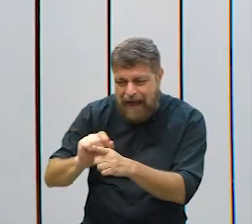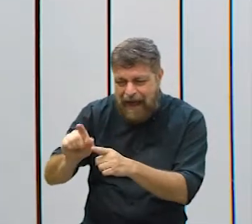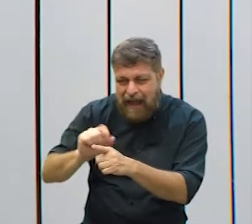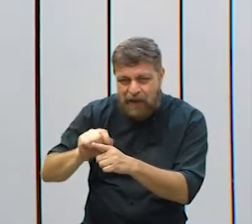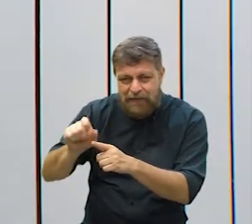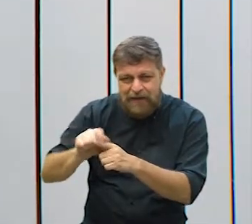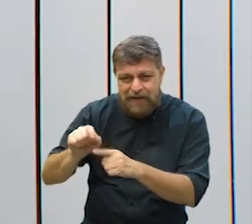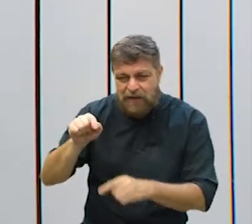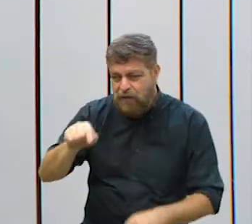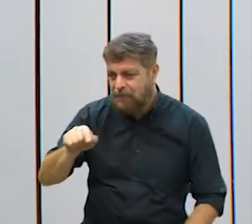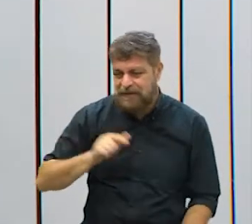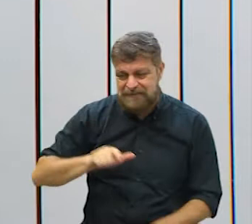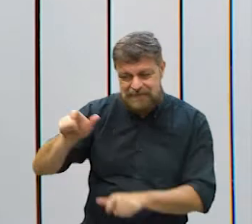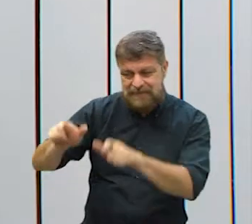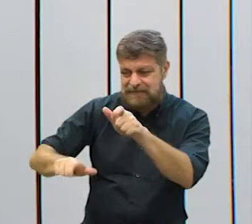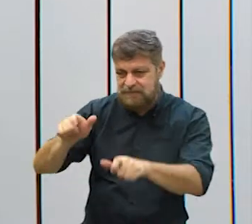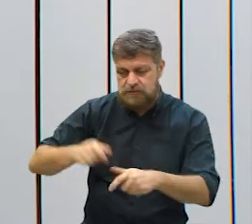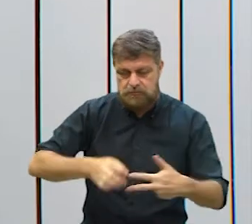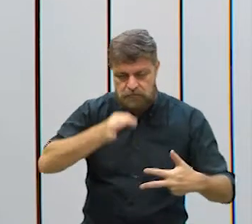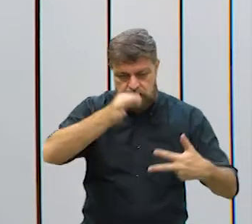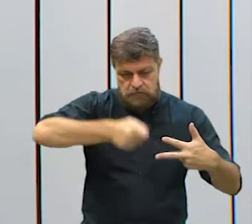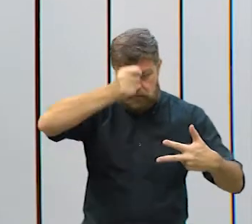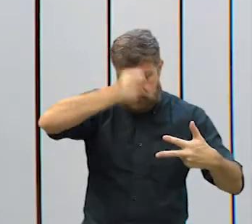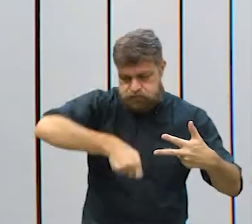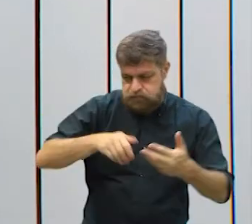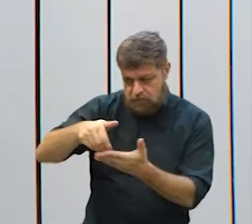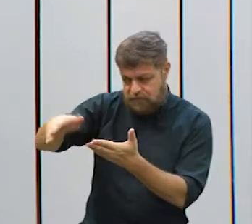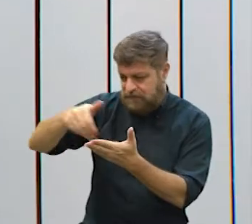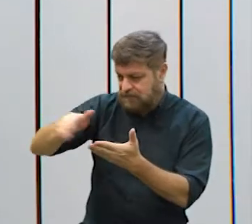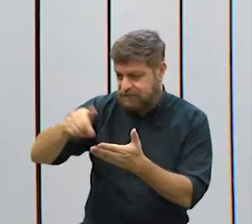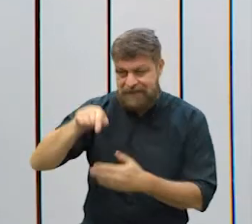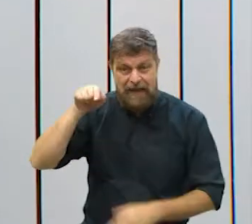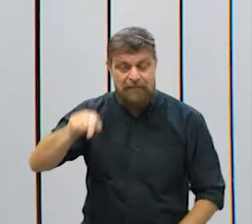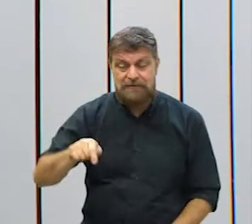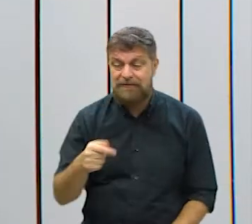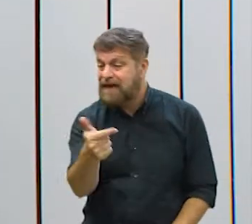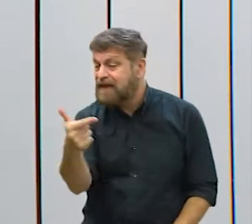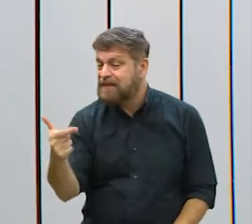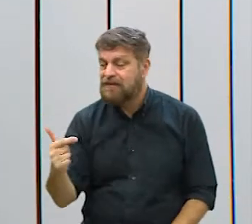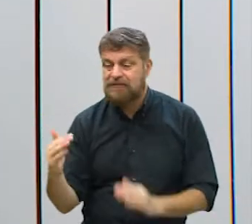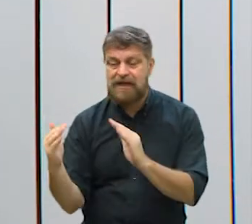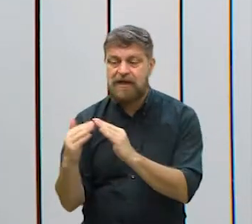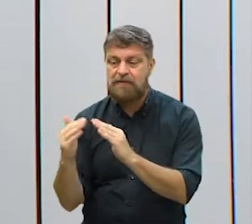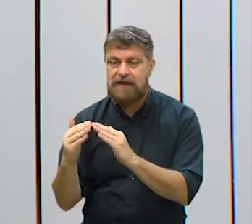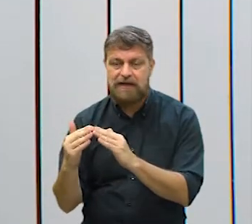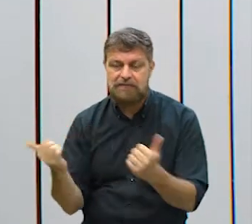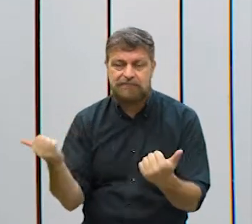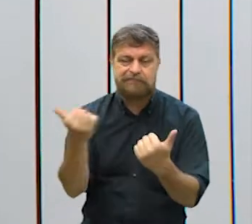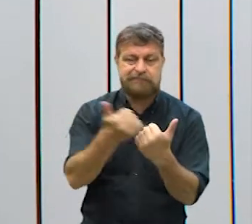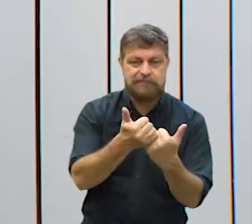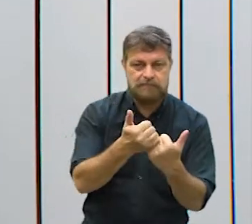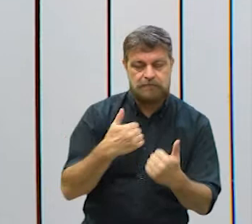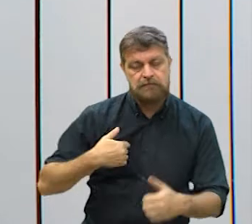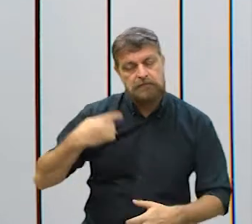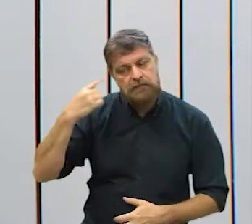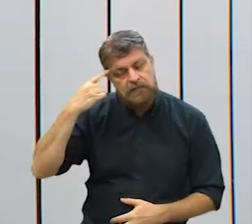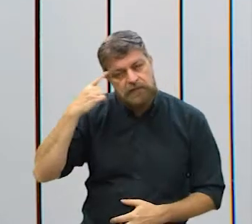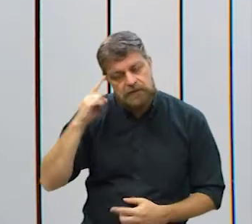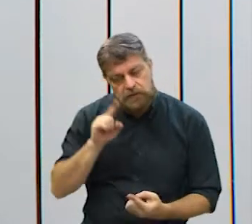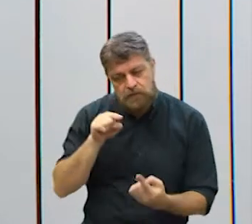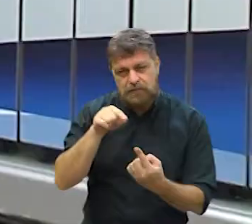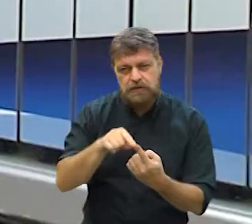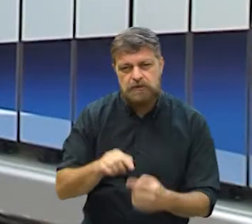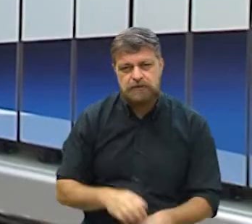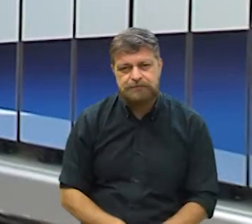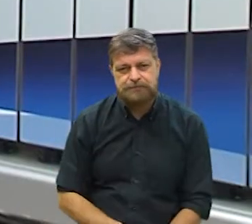caso muitas vezes não contempla essas questões judiciais, essas outras questões, né? Eu acho que daria para pensar nesse